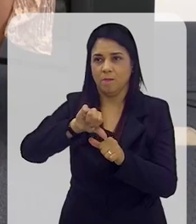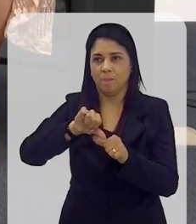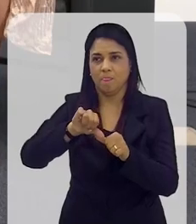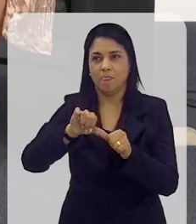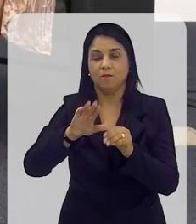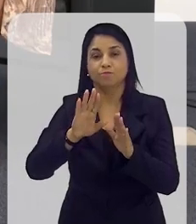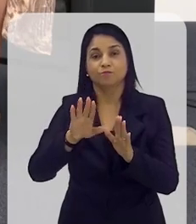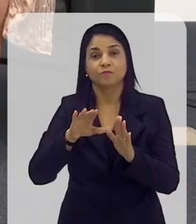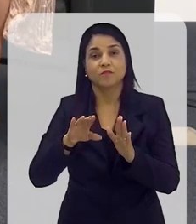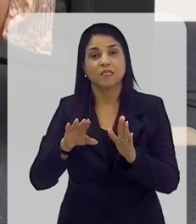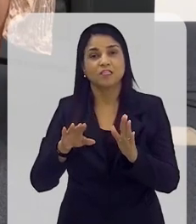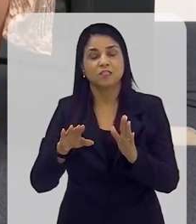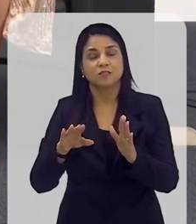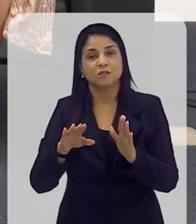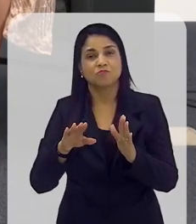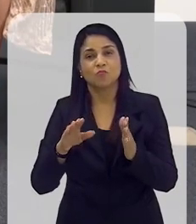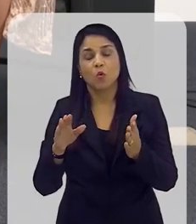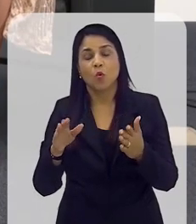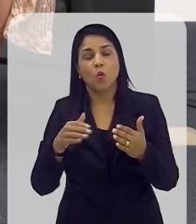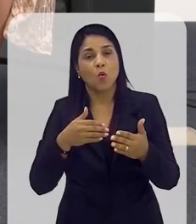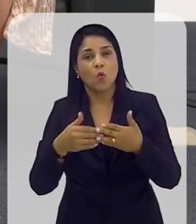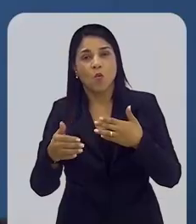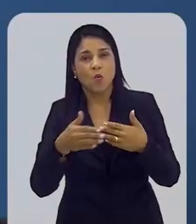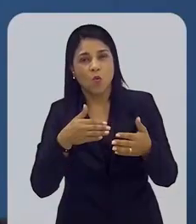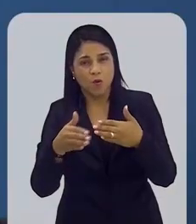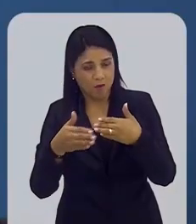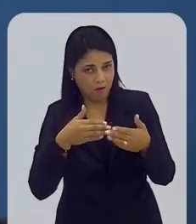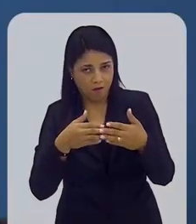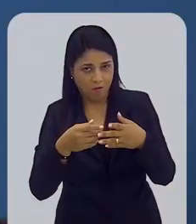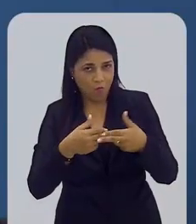A primeira, quando tem o choque de qualquer civilização,